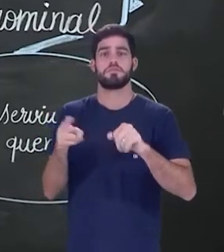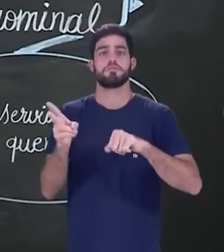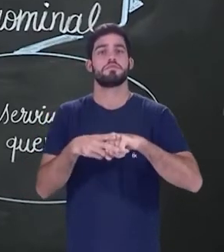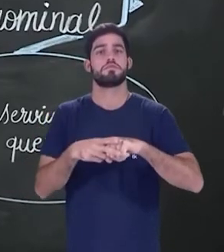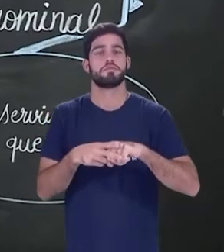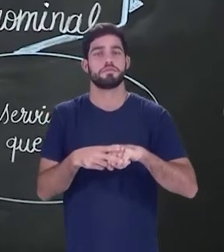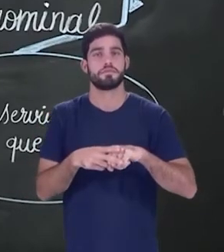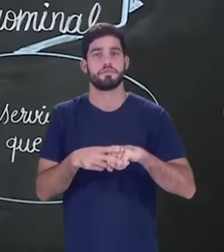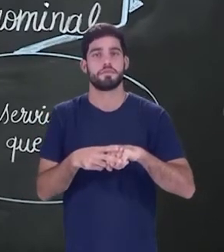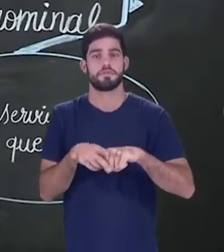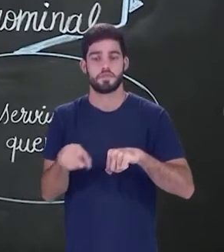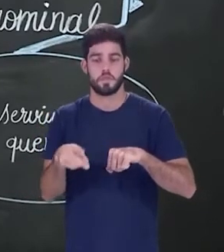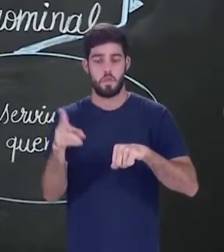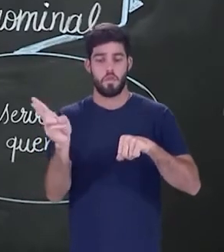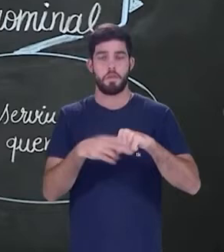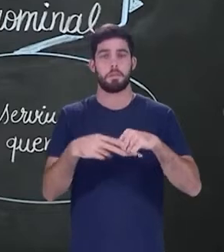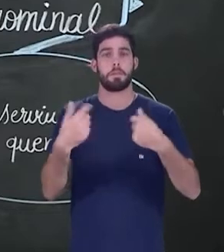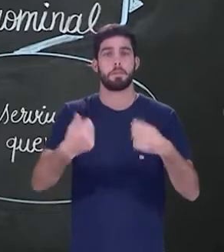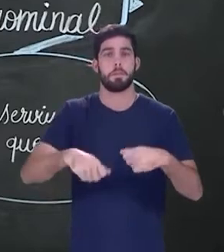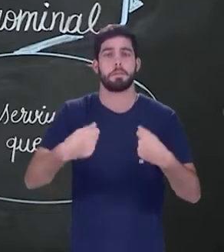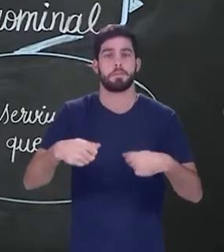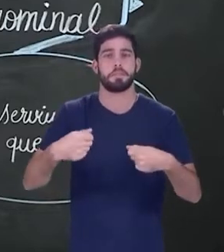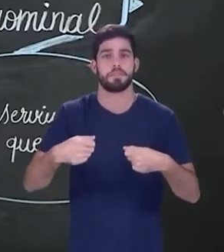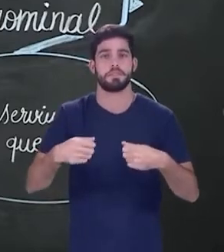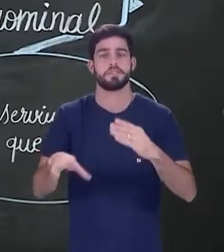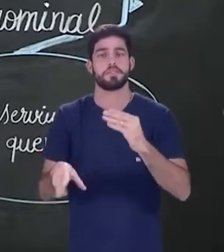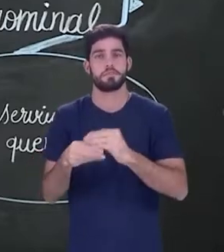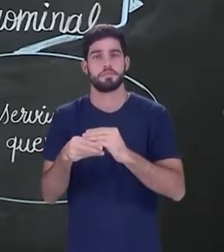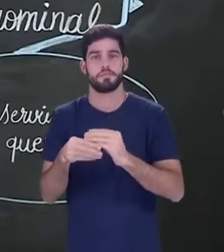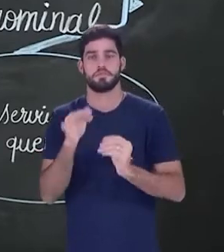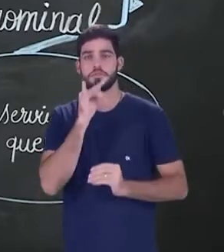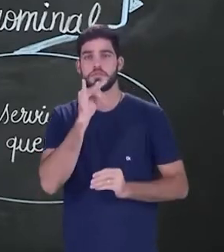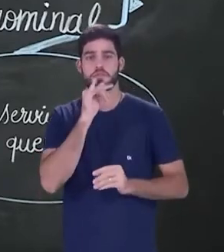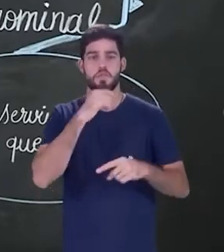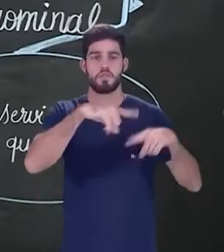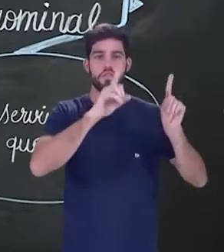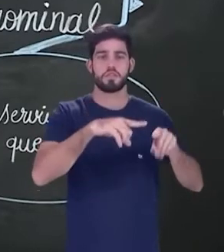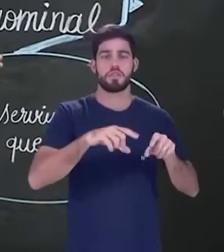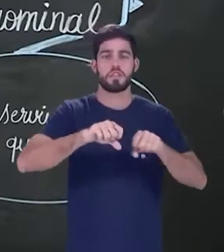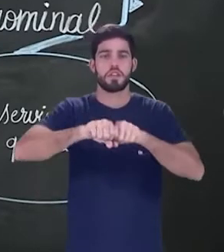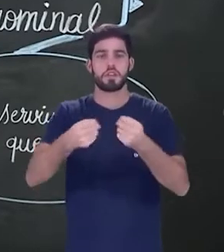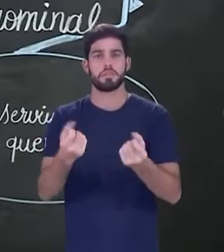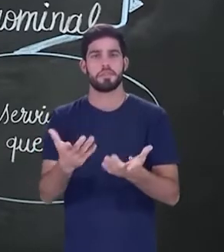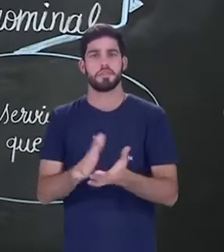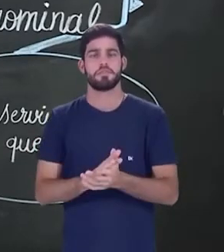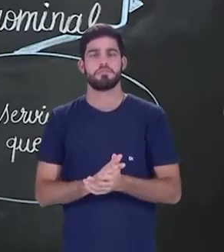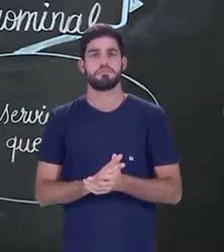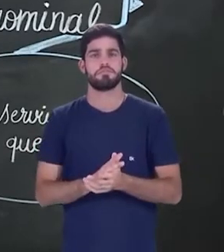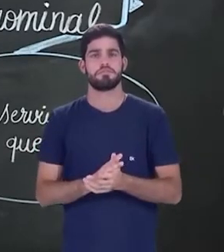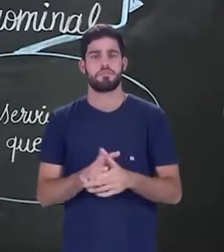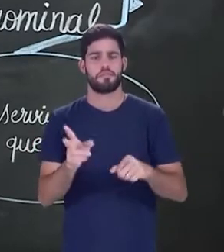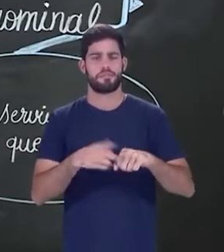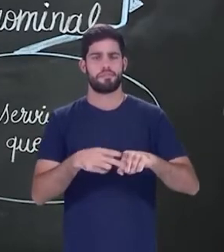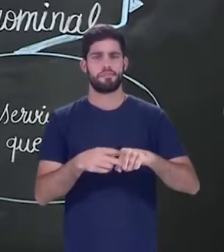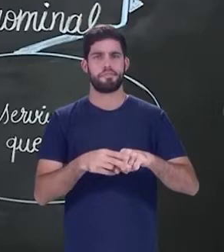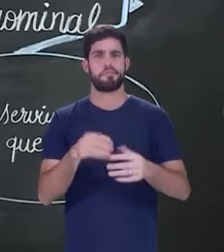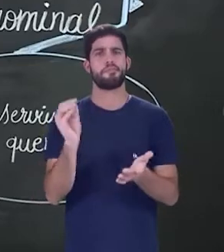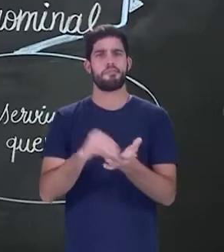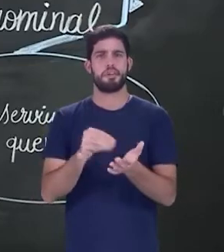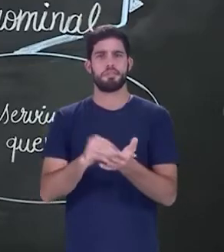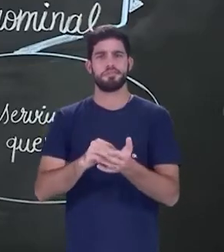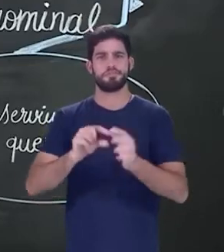O verbo precisa de um complemento. Se eu colocar simplesmente os funcionários quebraram, esse verbo vai estar carente de